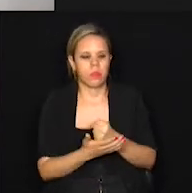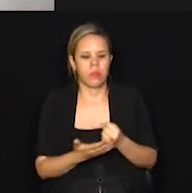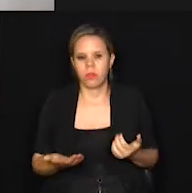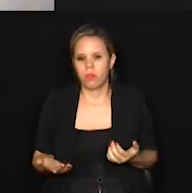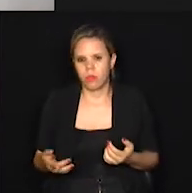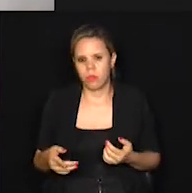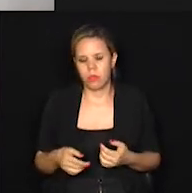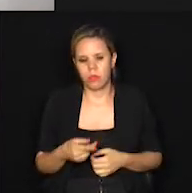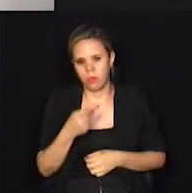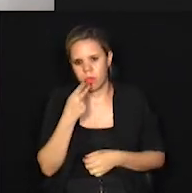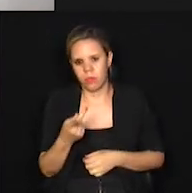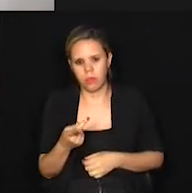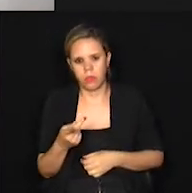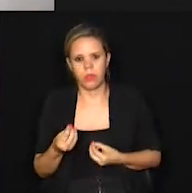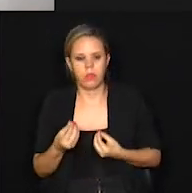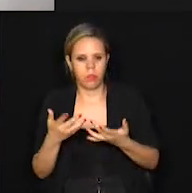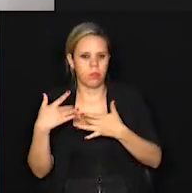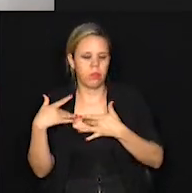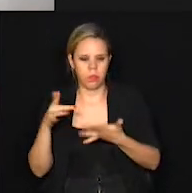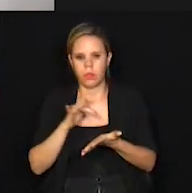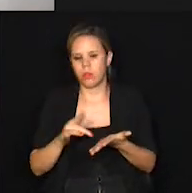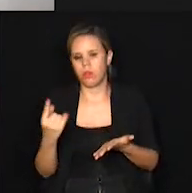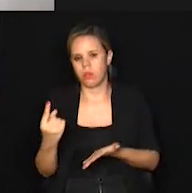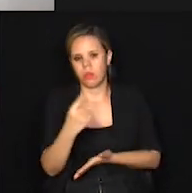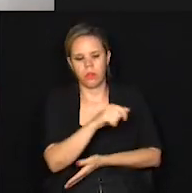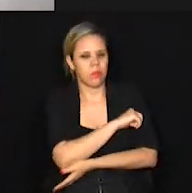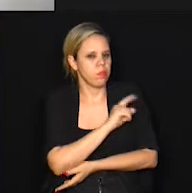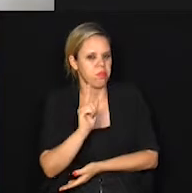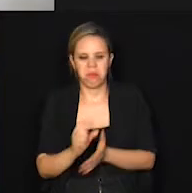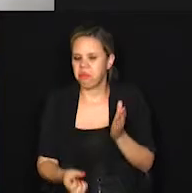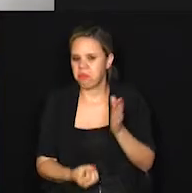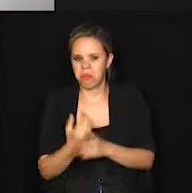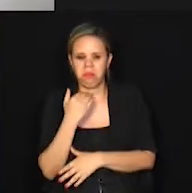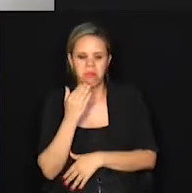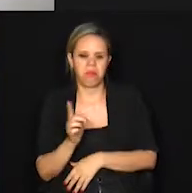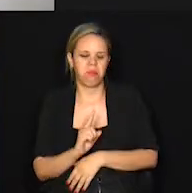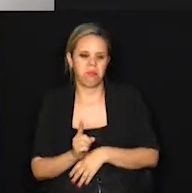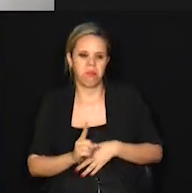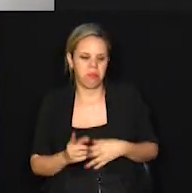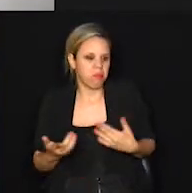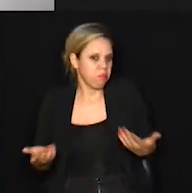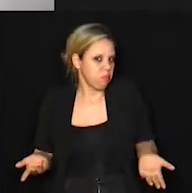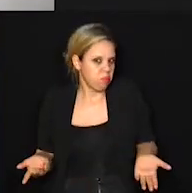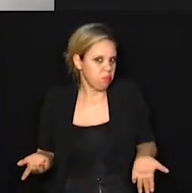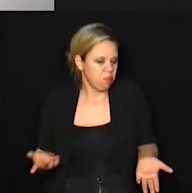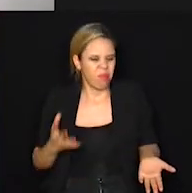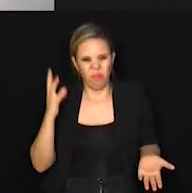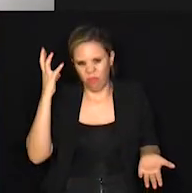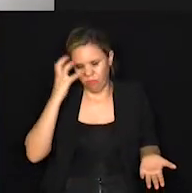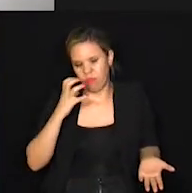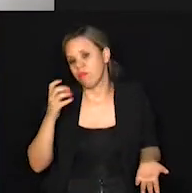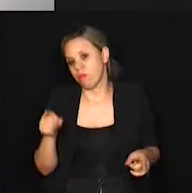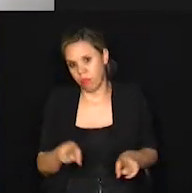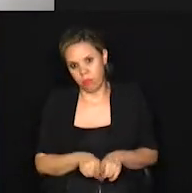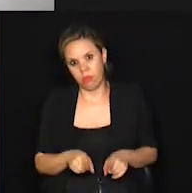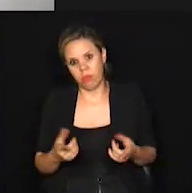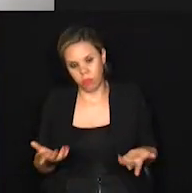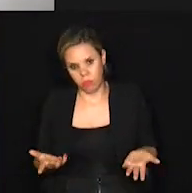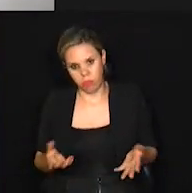ele colocou que estaria dando um tablet para cada aluno e não cumpriu o que falou. Então, isso é muito sério também.